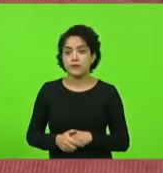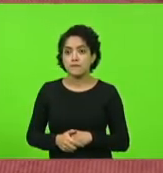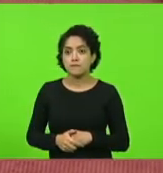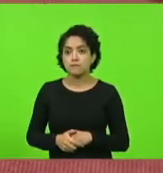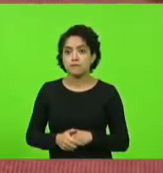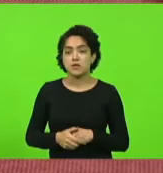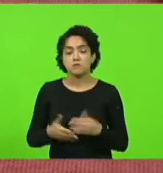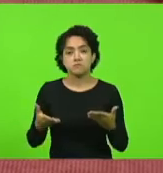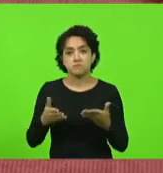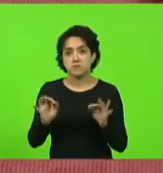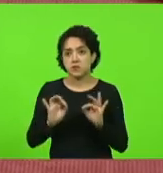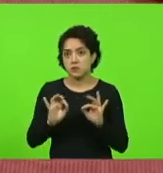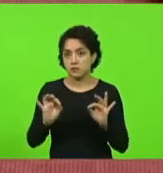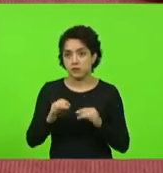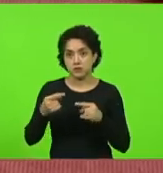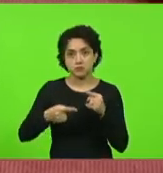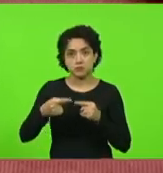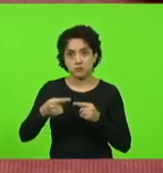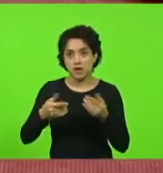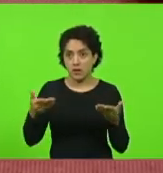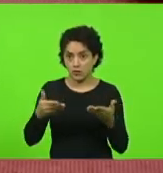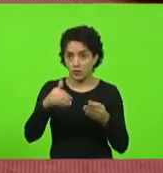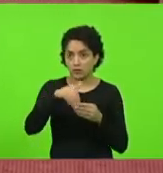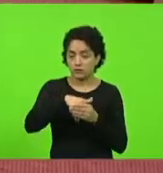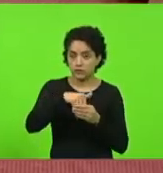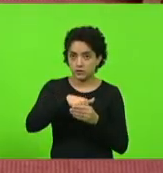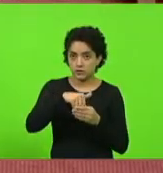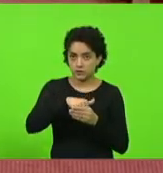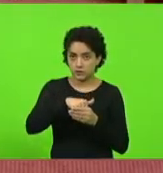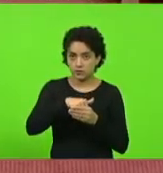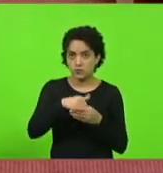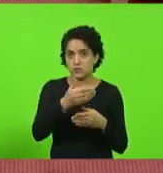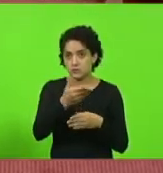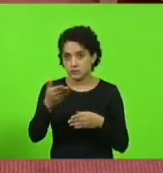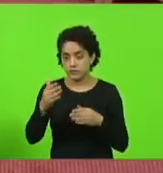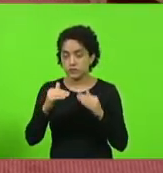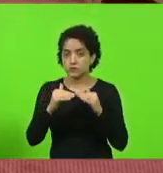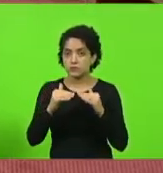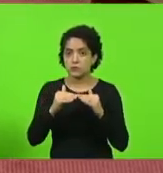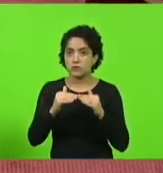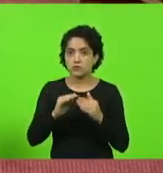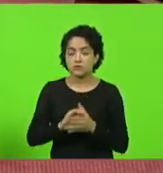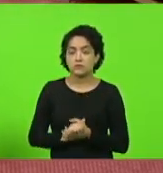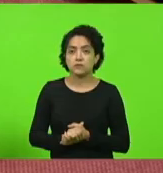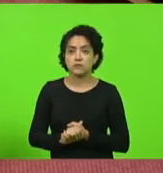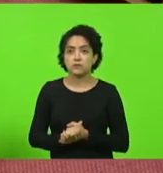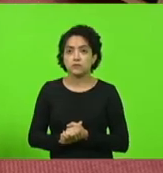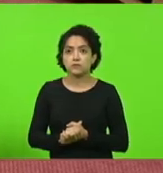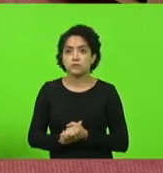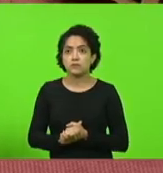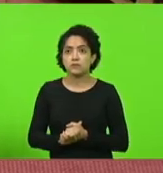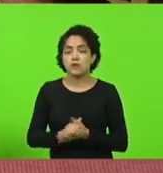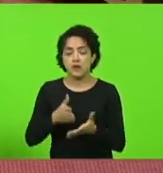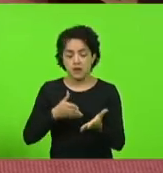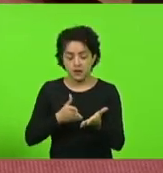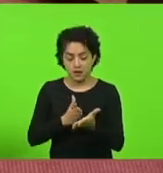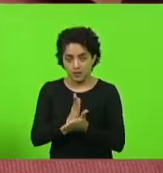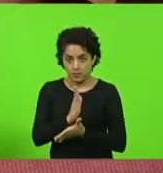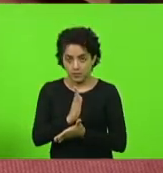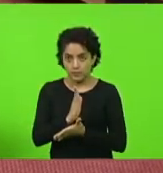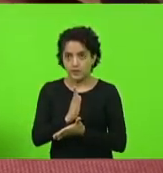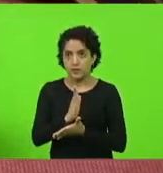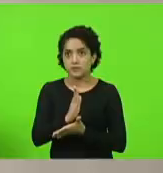Não havendo quem queira discutir, em votação. Deputados que aprovam, permaneçam como se encontram. Aprovado por